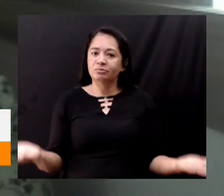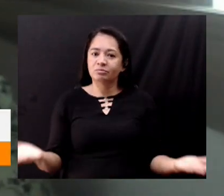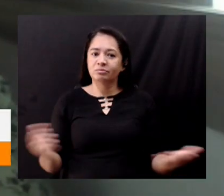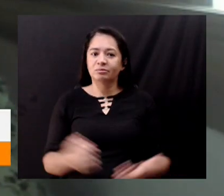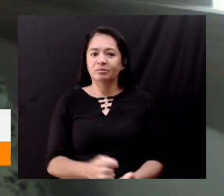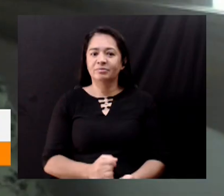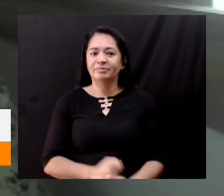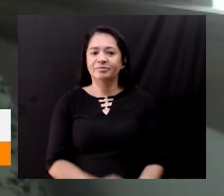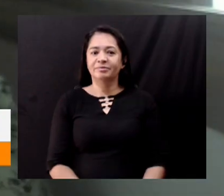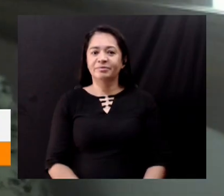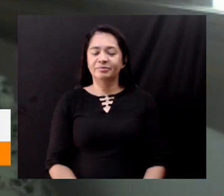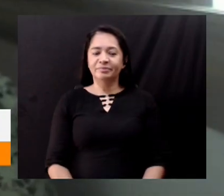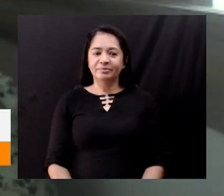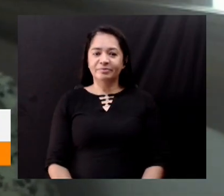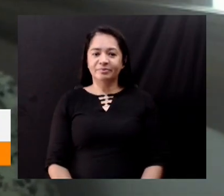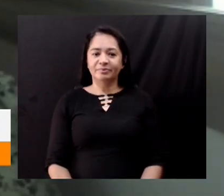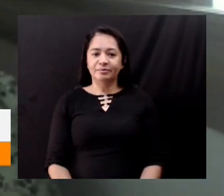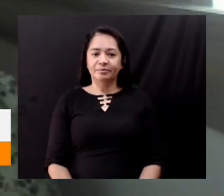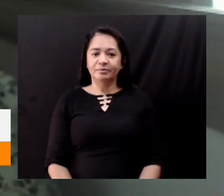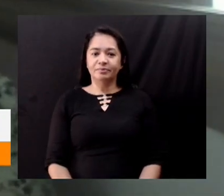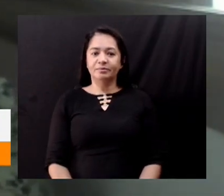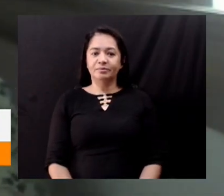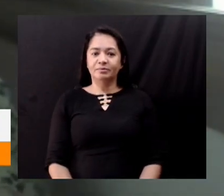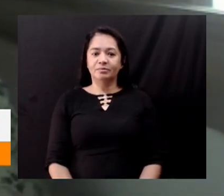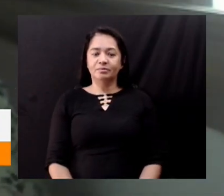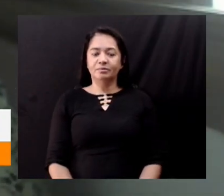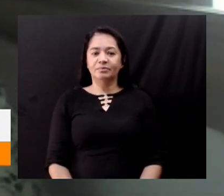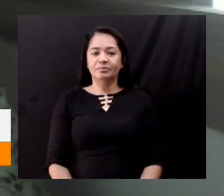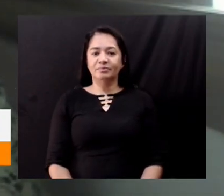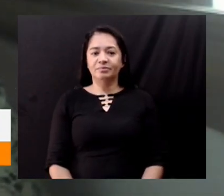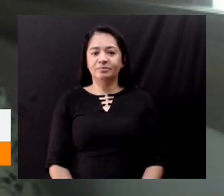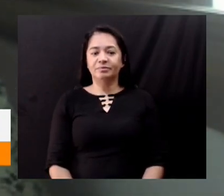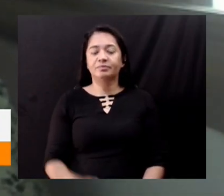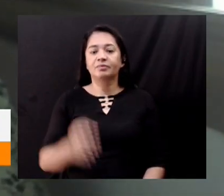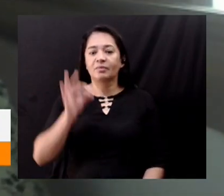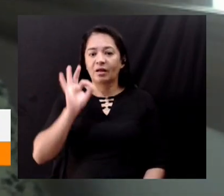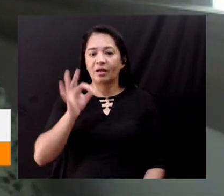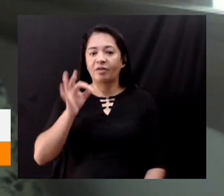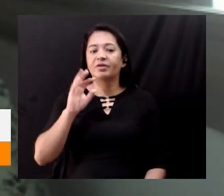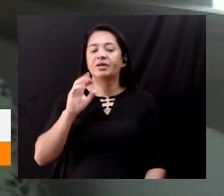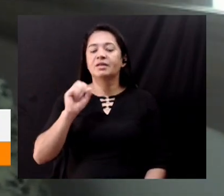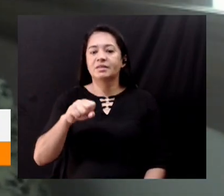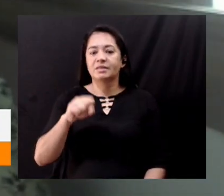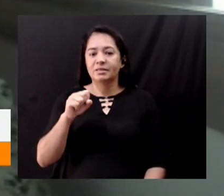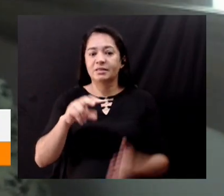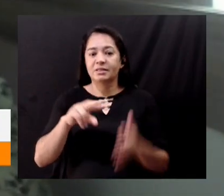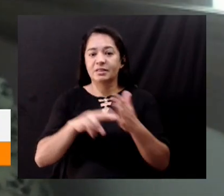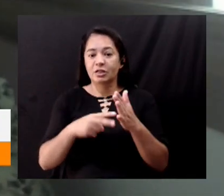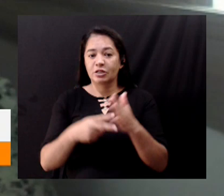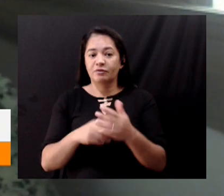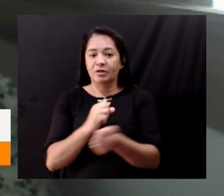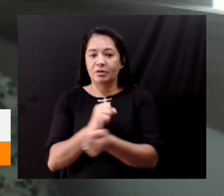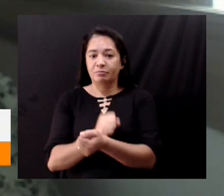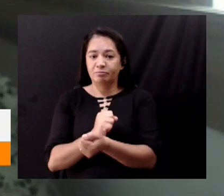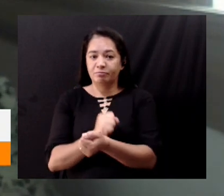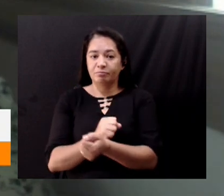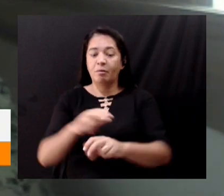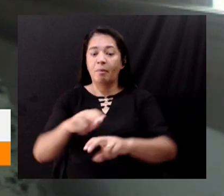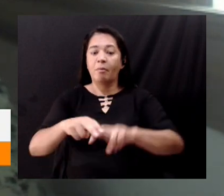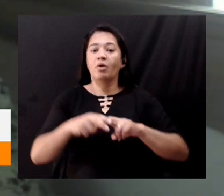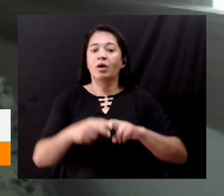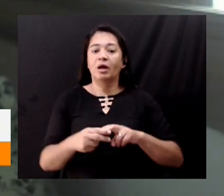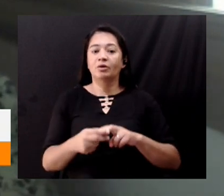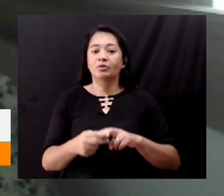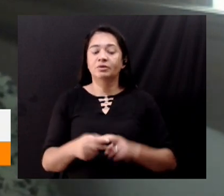Bom, vamos lá. O café, sim, é considerado um vício pela substância da cafeína,